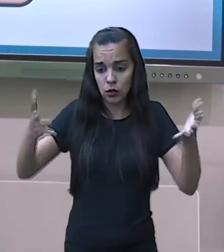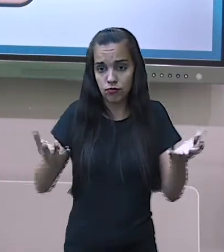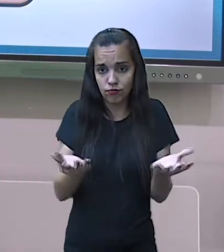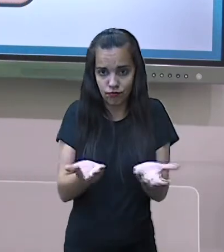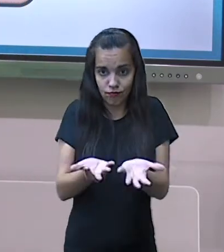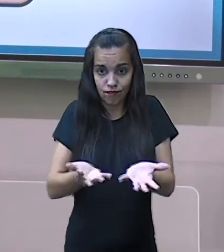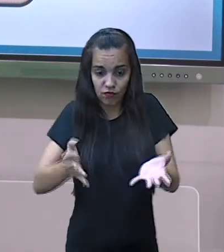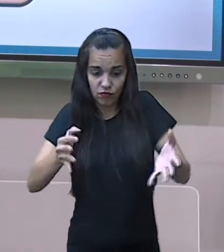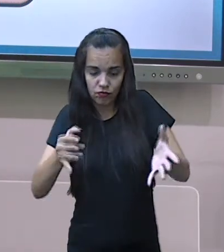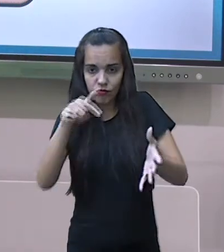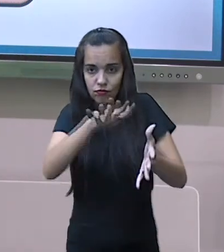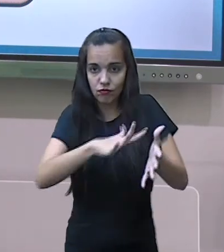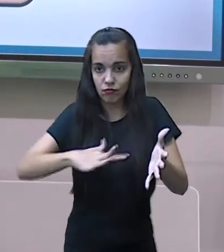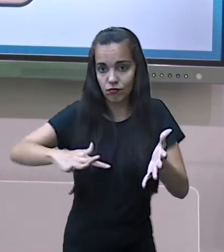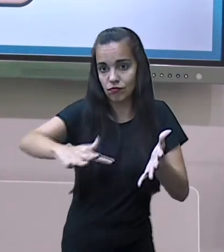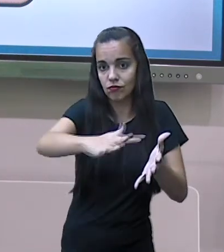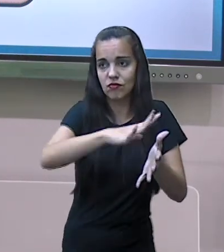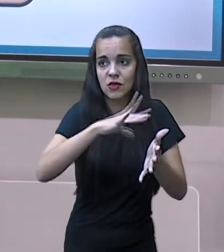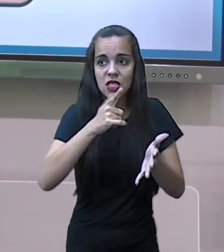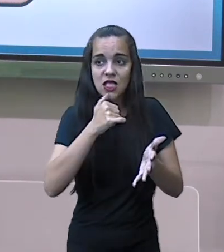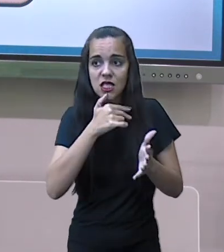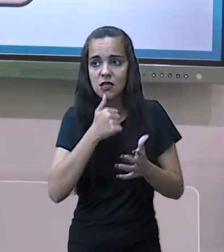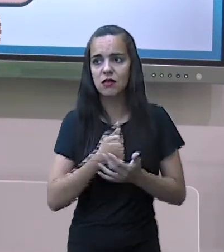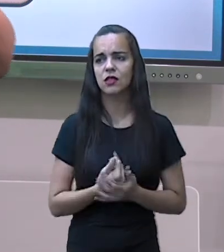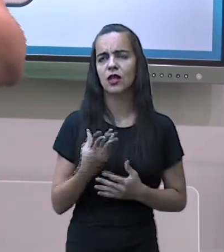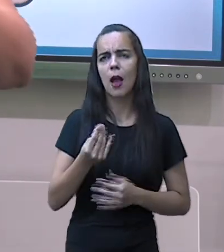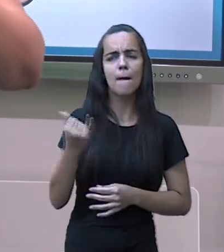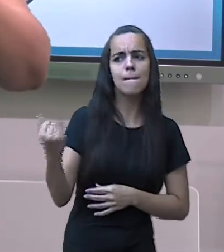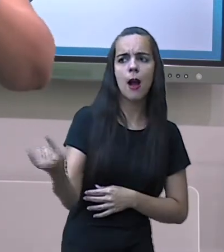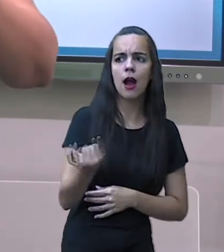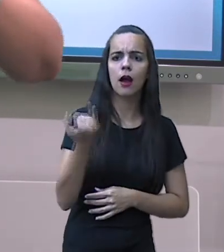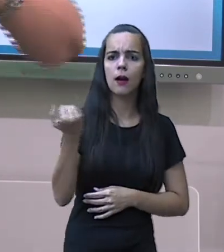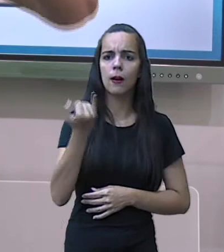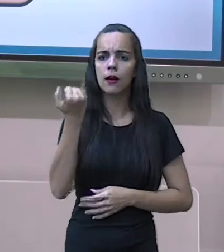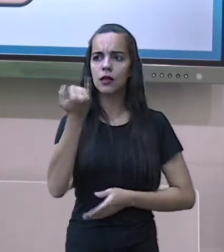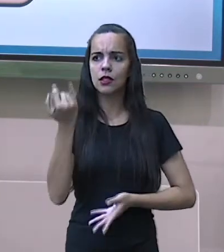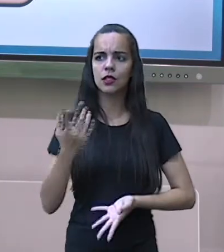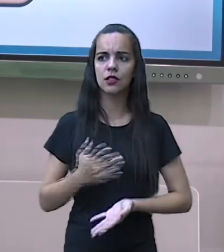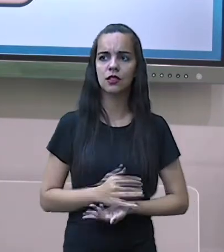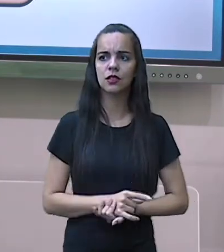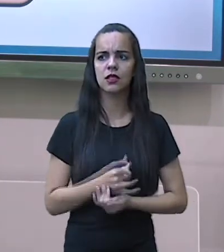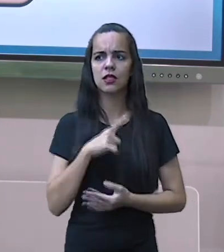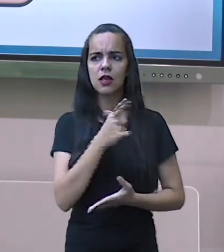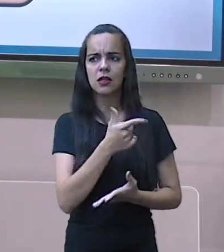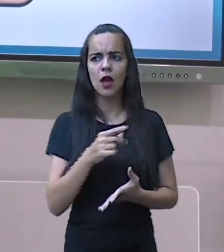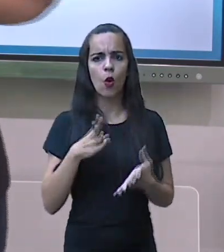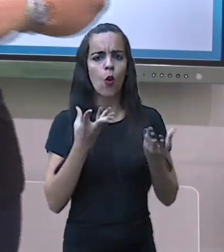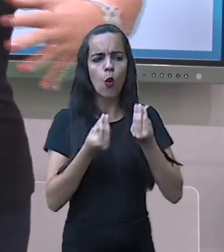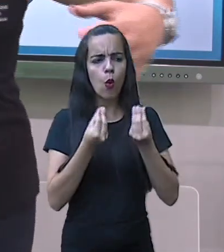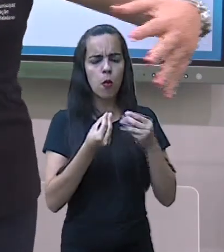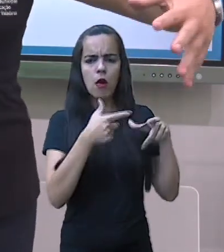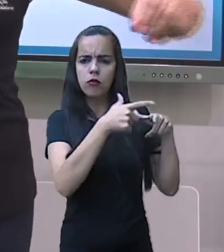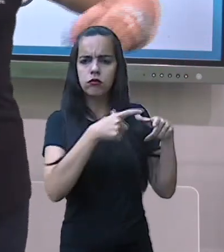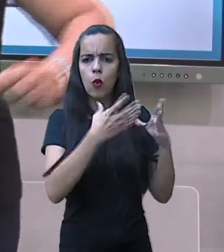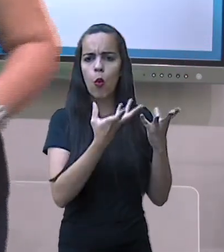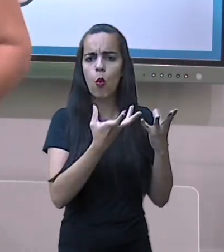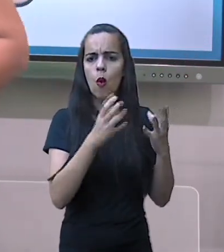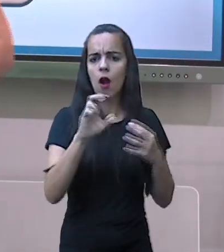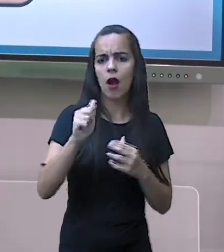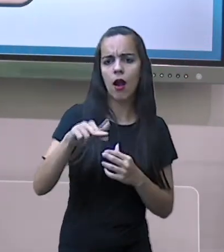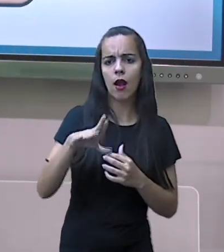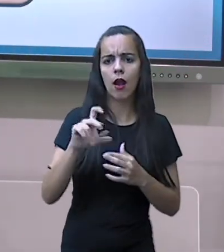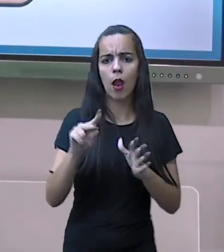nós vamos ver a importância desse canal por